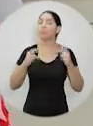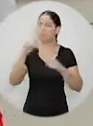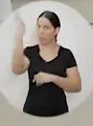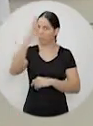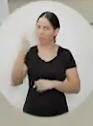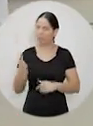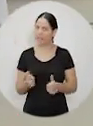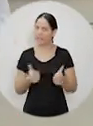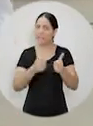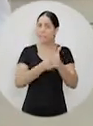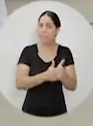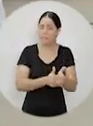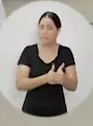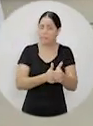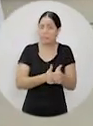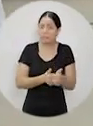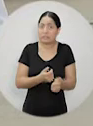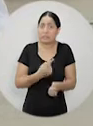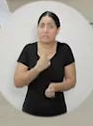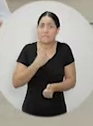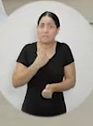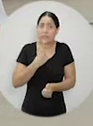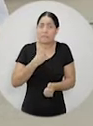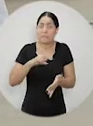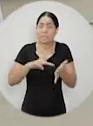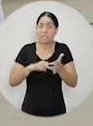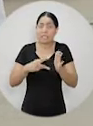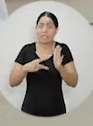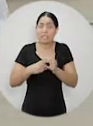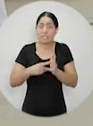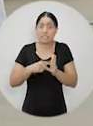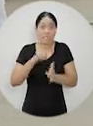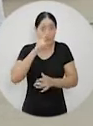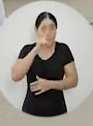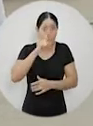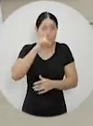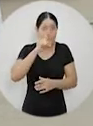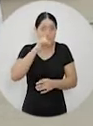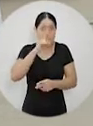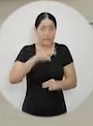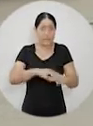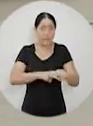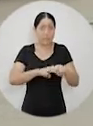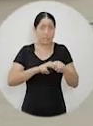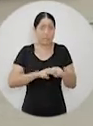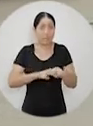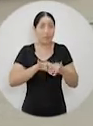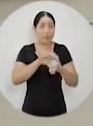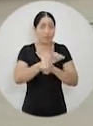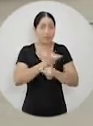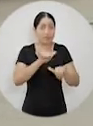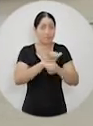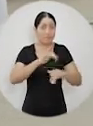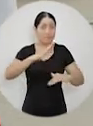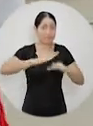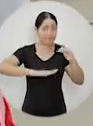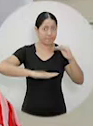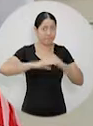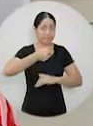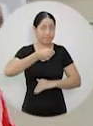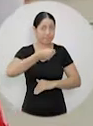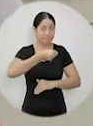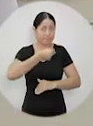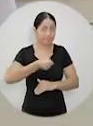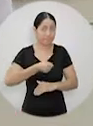se aproxima da zona vermelha, o que é considerado uma situação difícil para o exercício da profissão